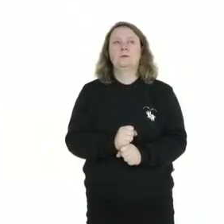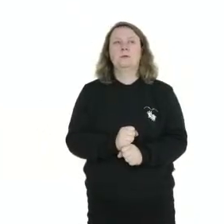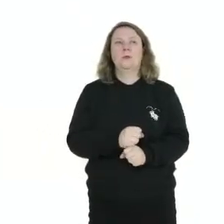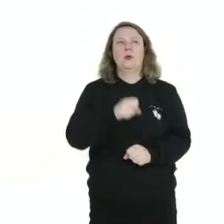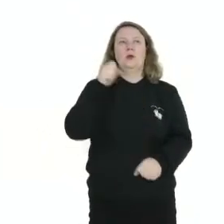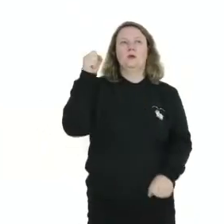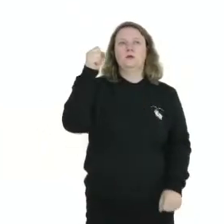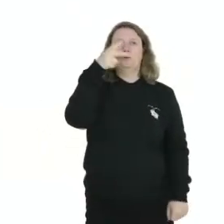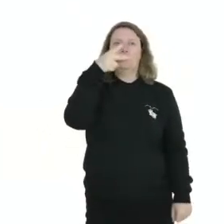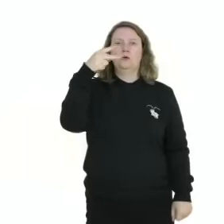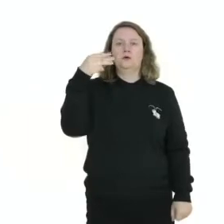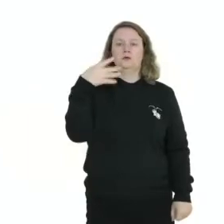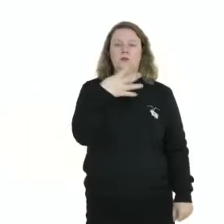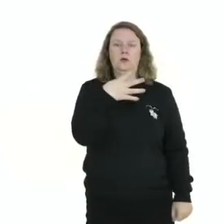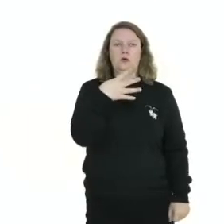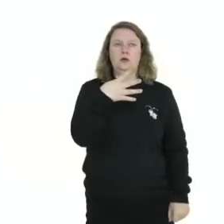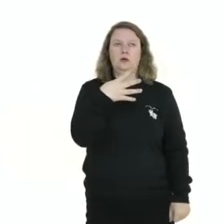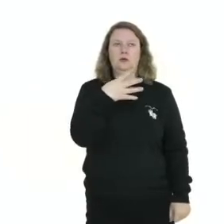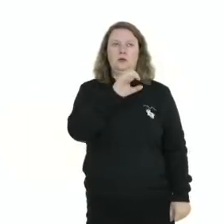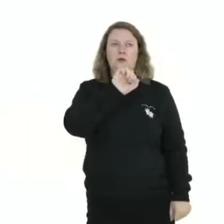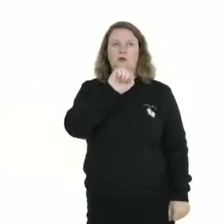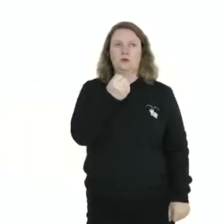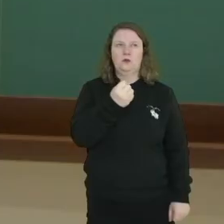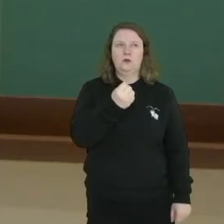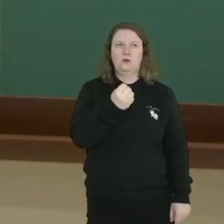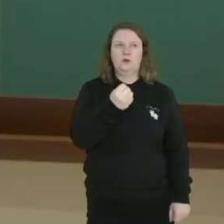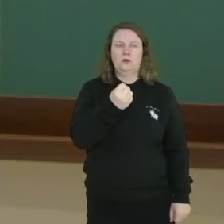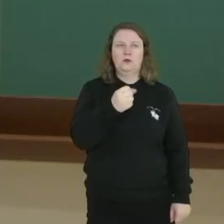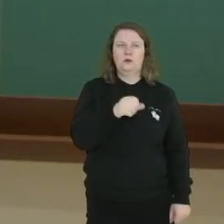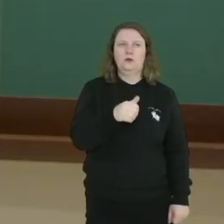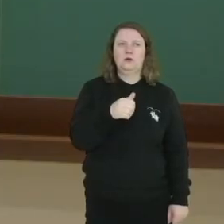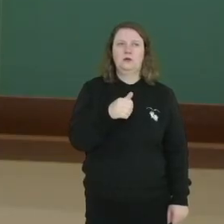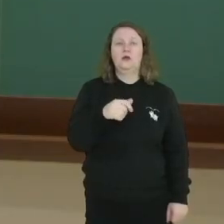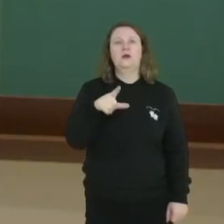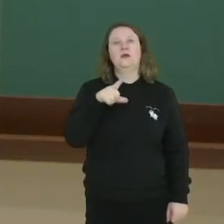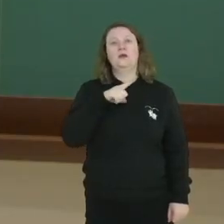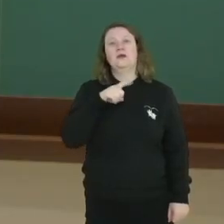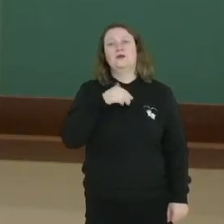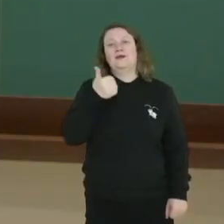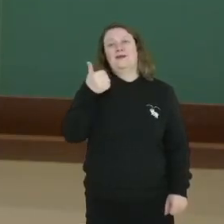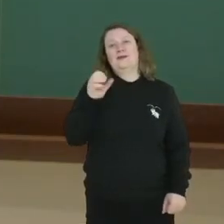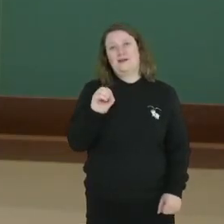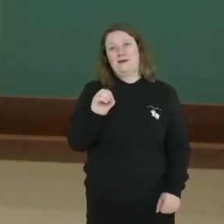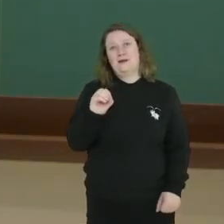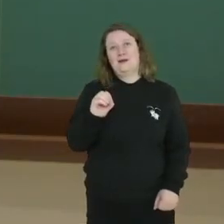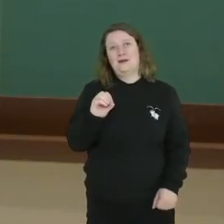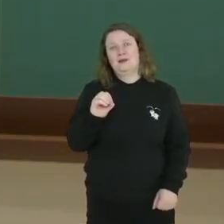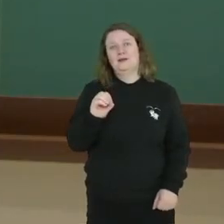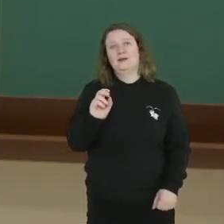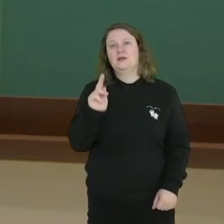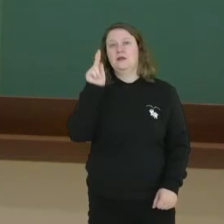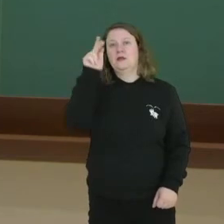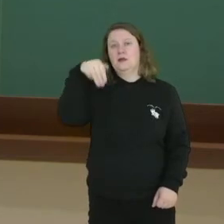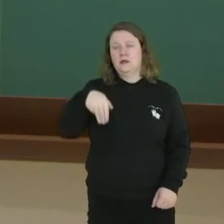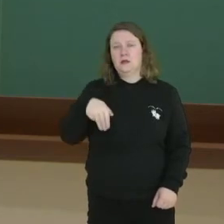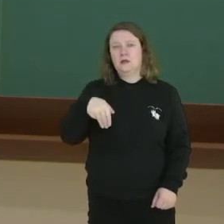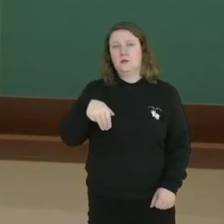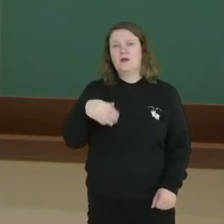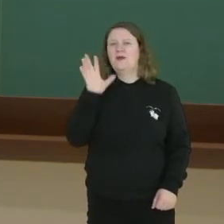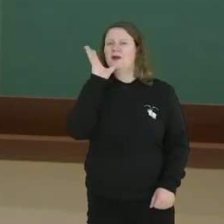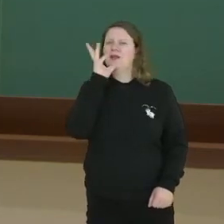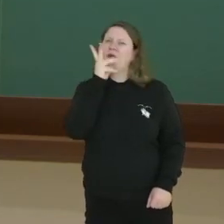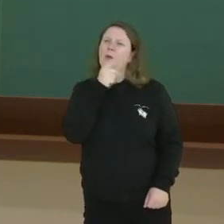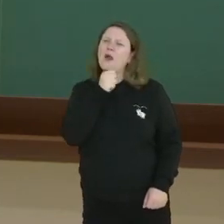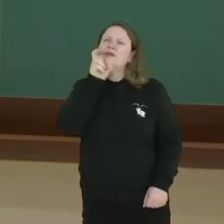em 2. Então, com 10 quilômetros eu vou ter 5 horas. Eu tenho 5 desses espacinhos